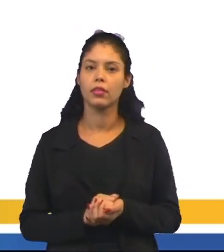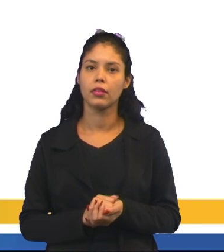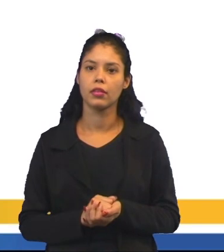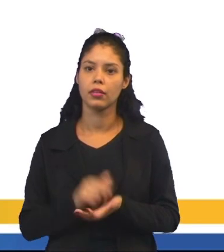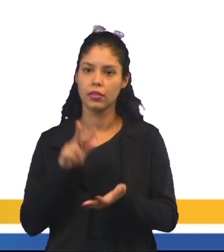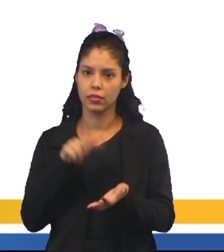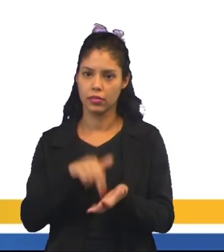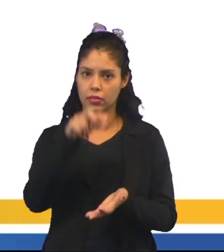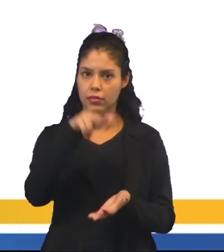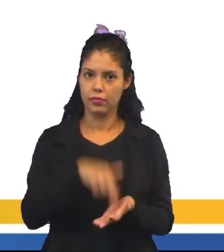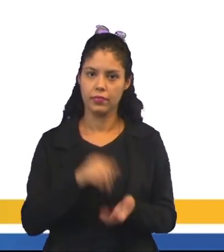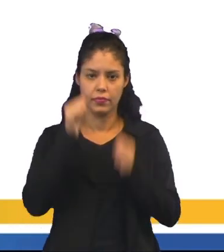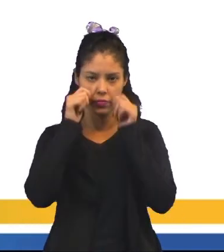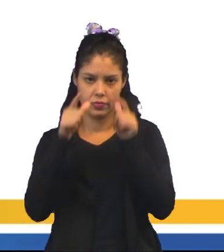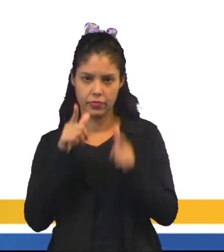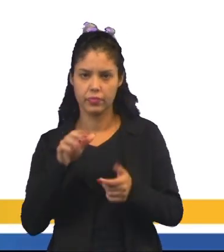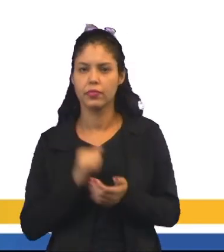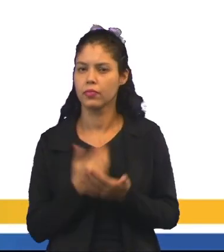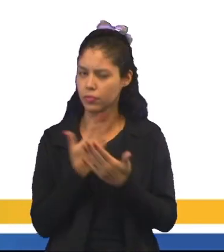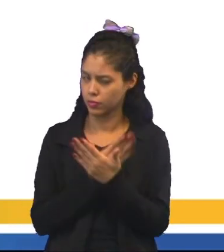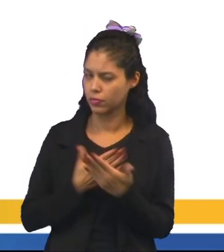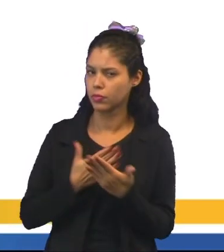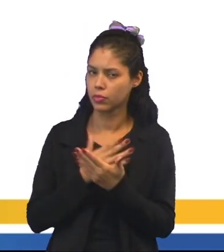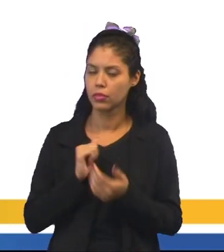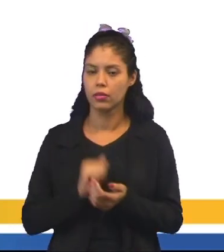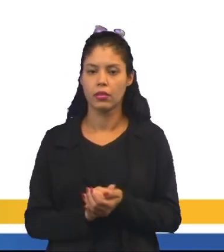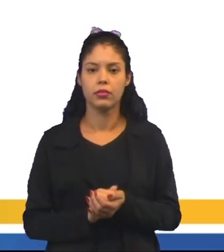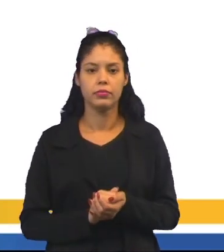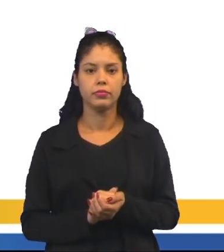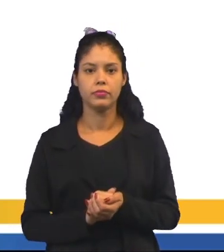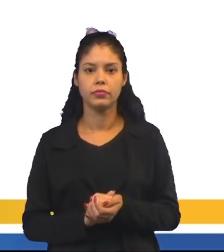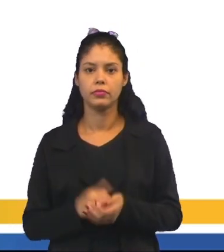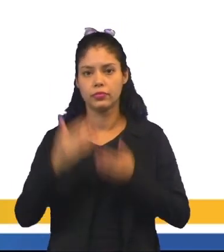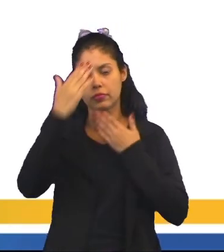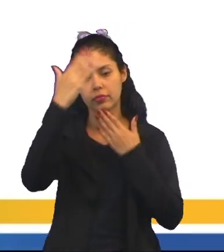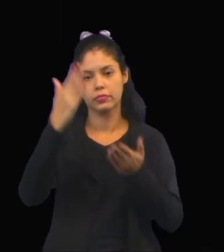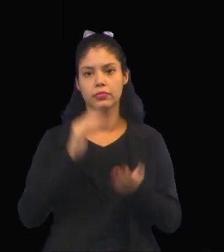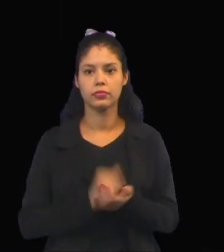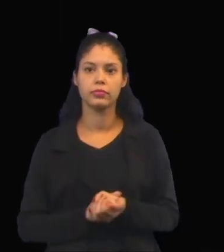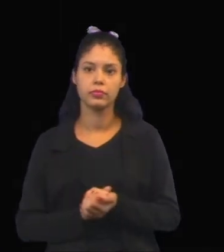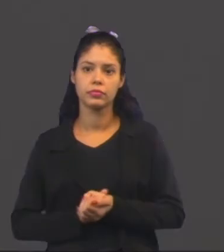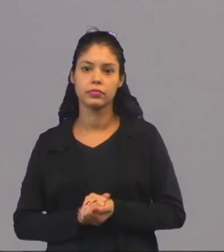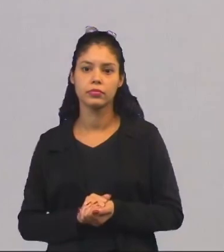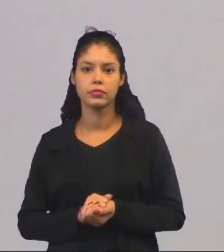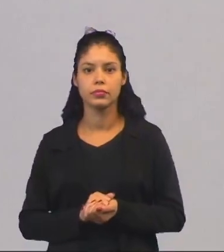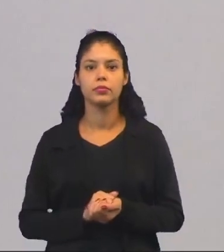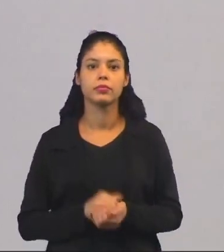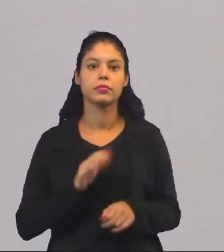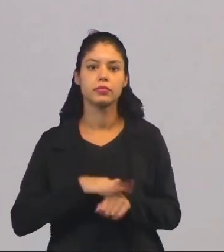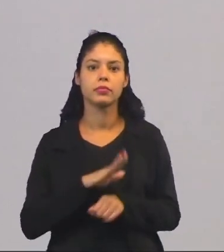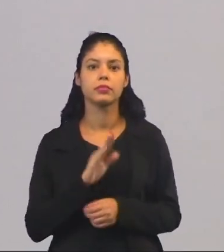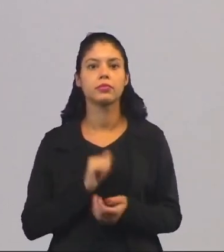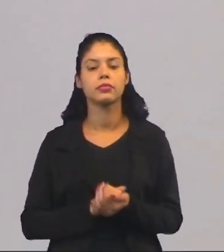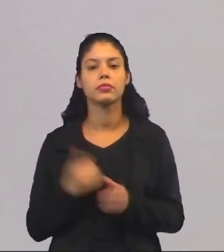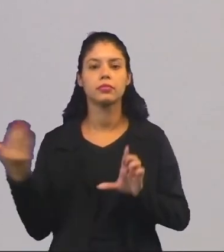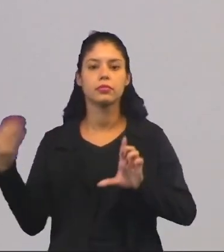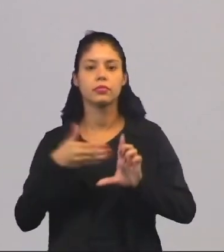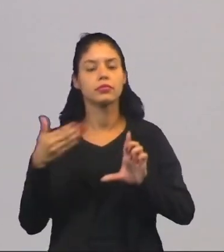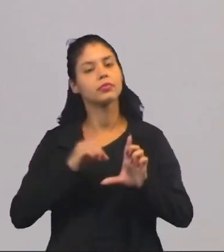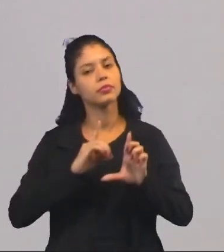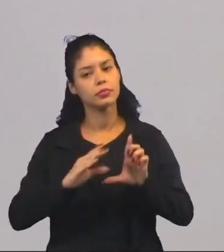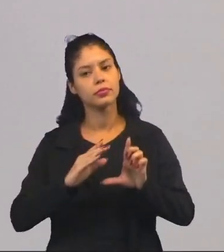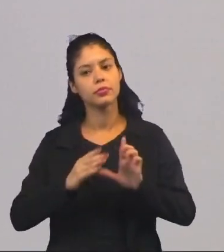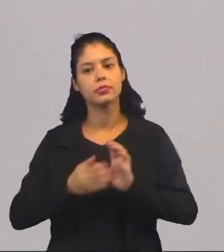você vai pular no degrau, atenção ali na hora do pose e tudo mais, mas desde já agradeço. Caso vocês queiram acompanhar mais, é só